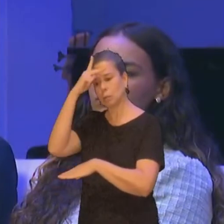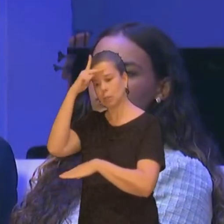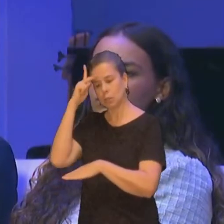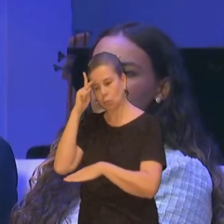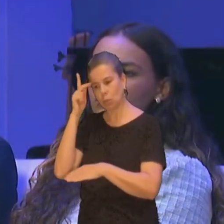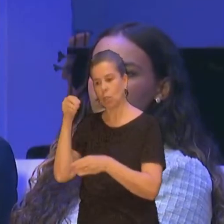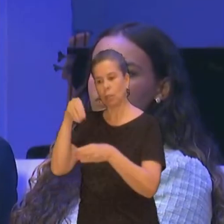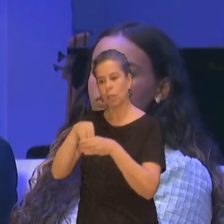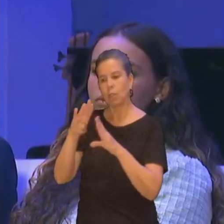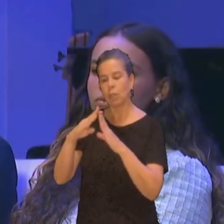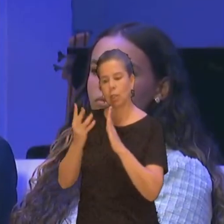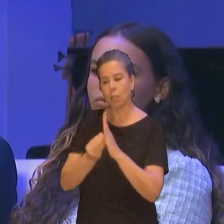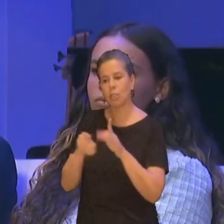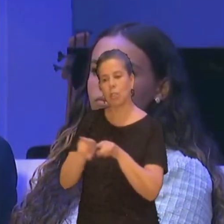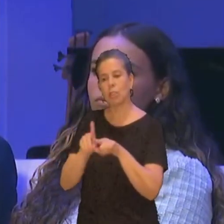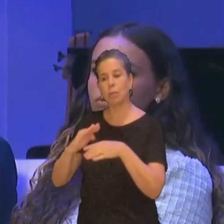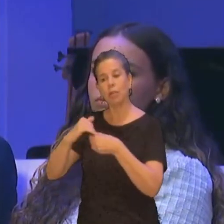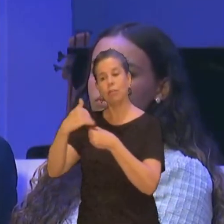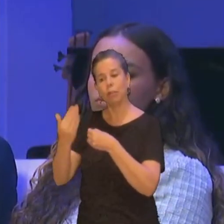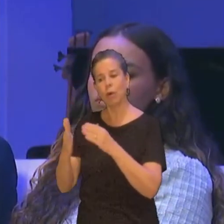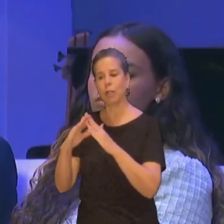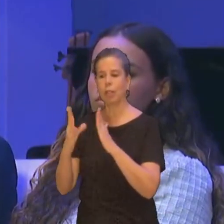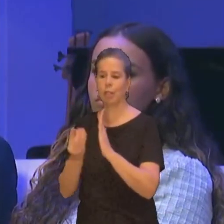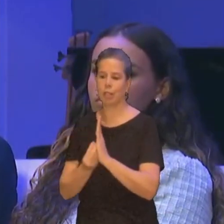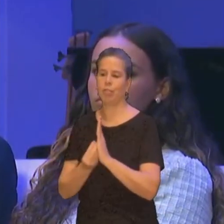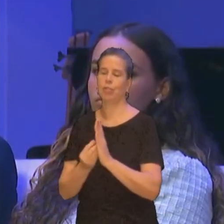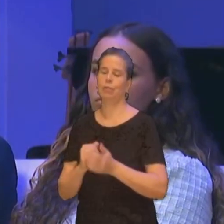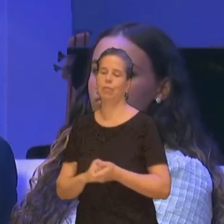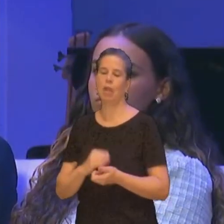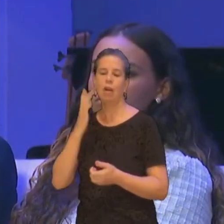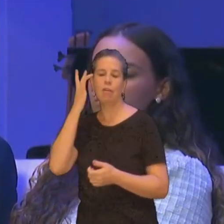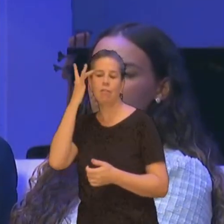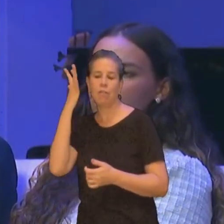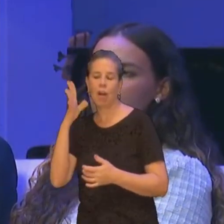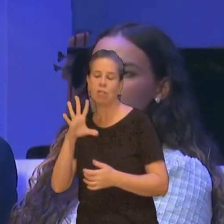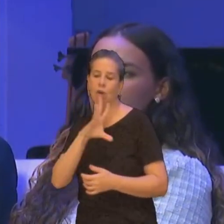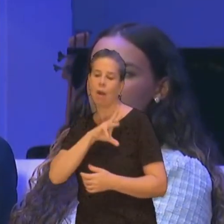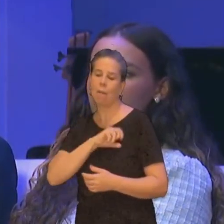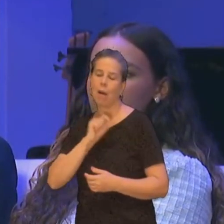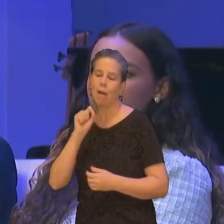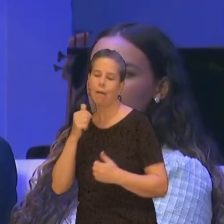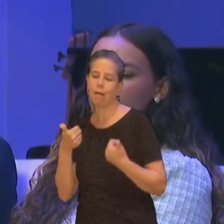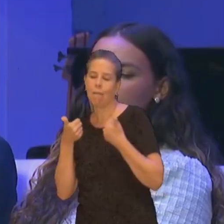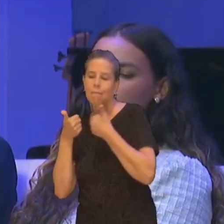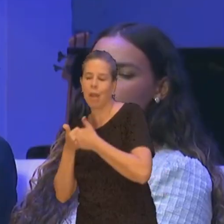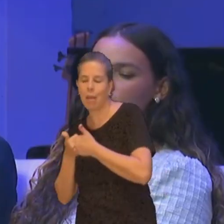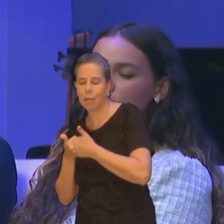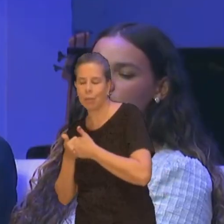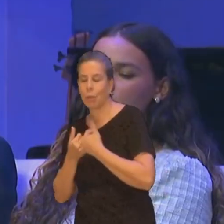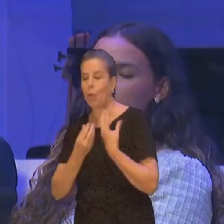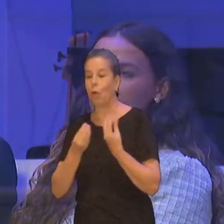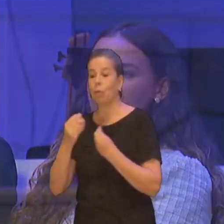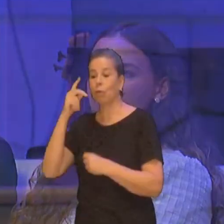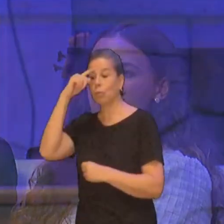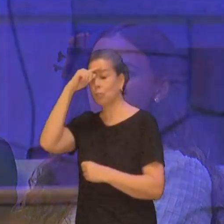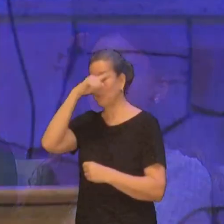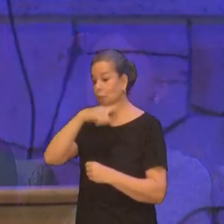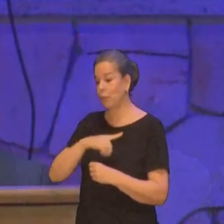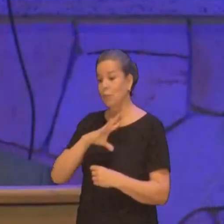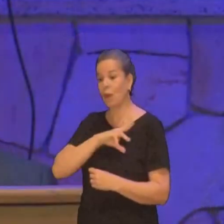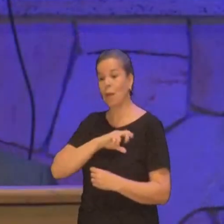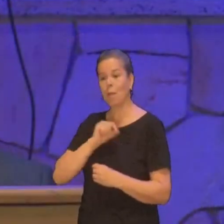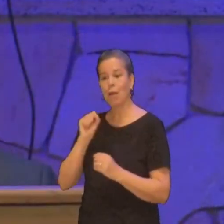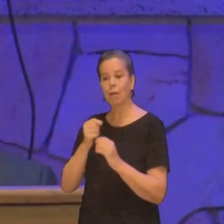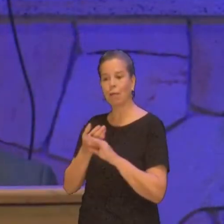amar o próximo que é próximo. Mas é muito difícil amar aquele que é distante. É muito difícil amar aquele que é samaritano